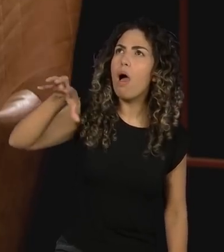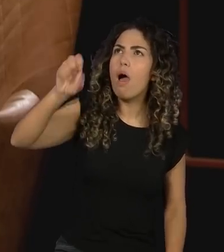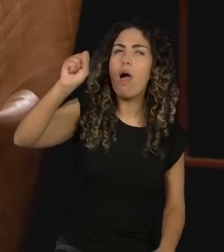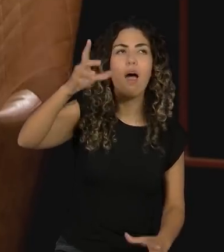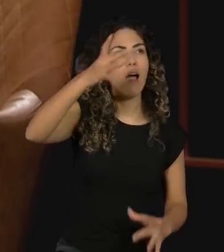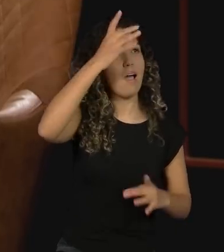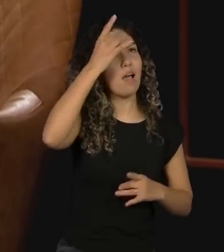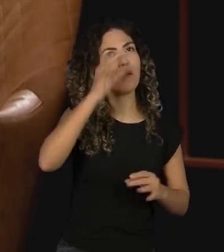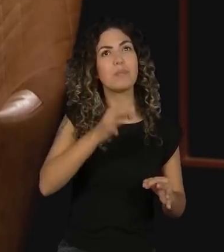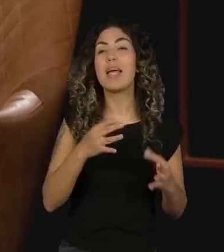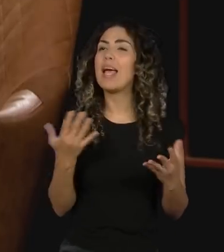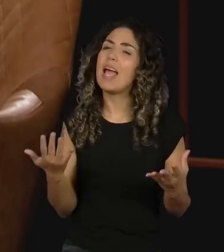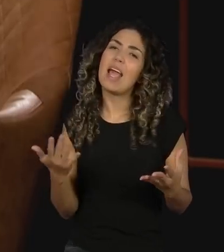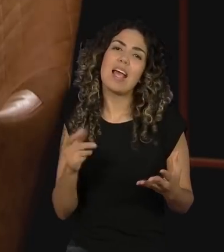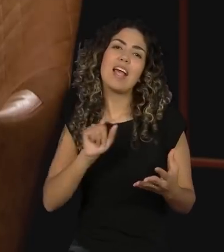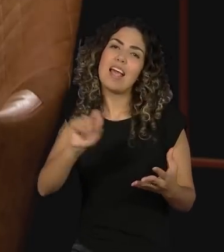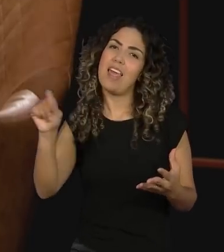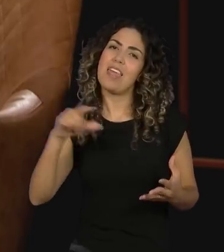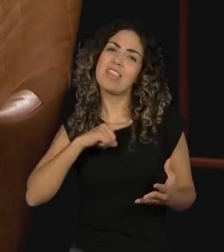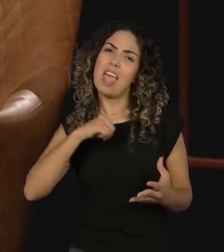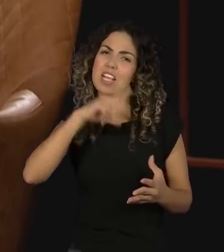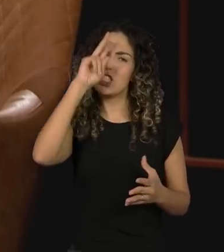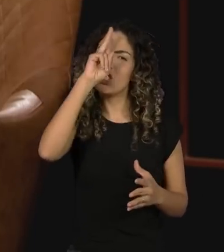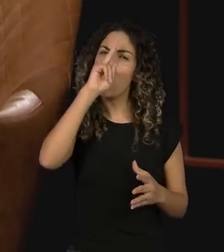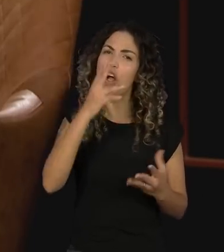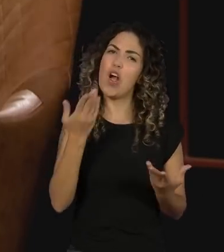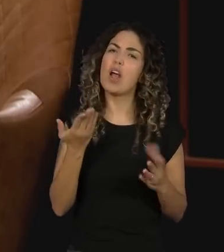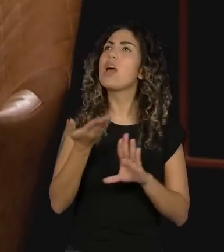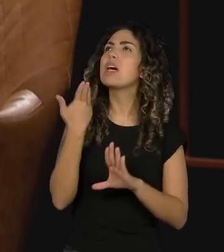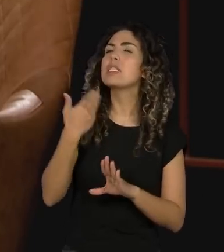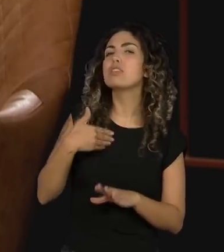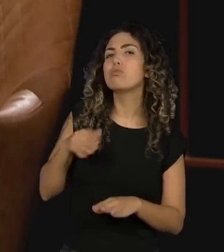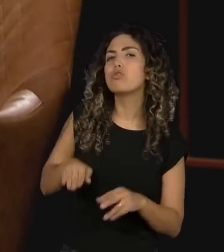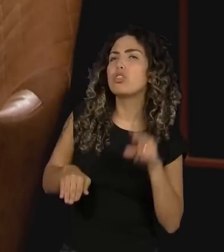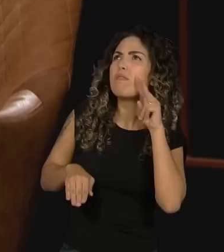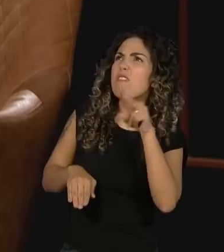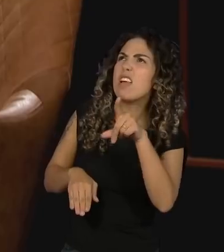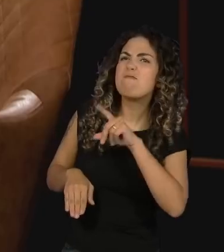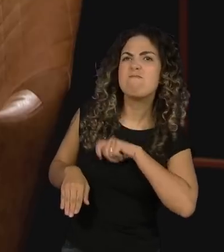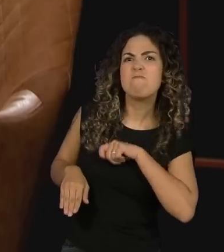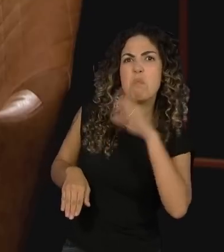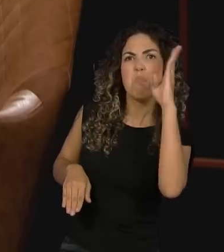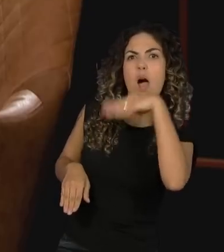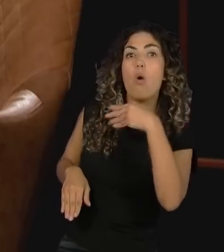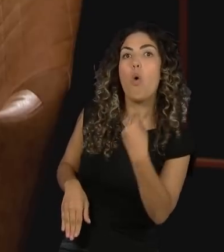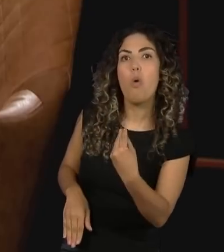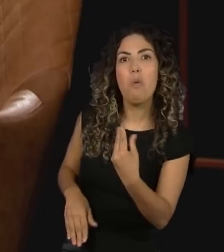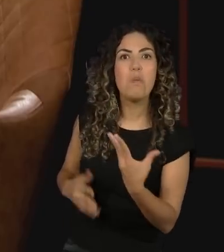com uma megera, né? Com uma pessoa cruel. Eu tive